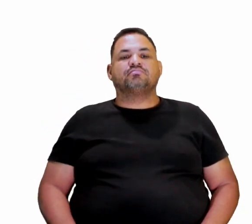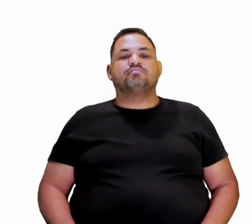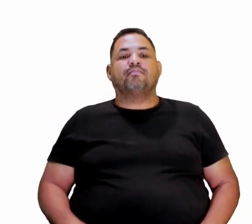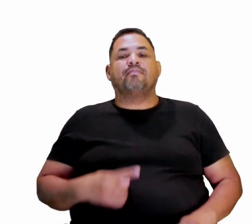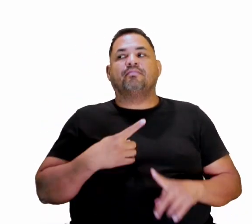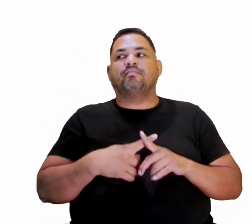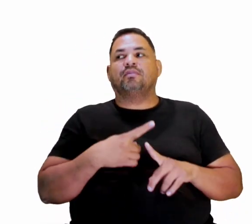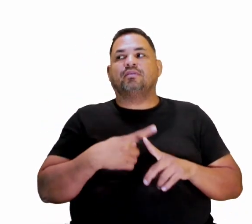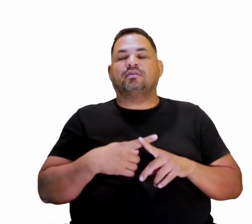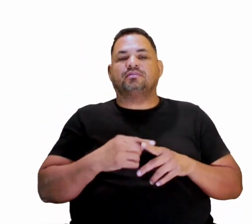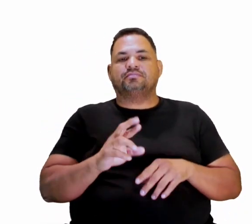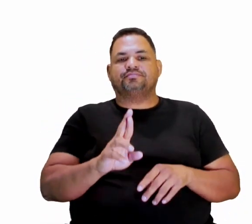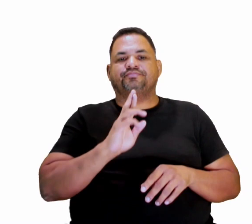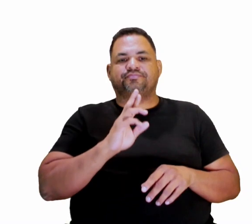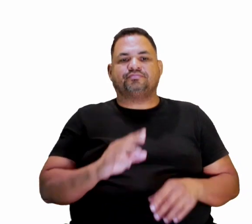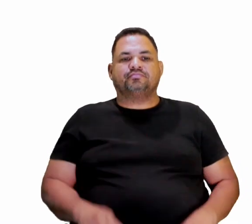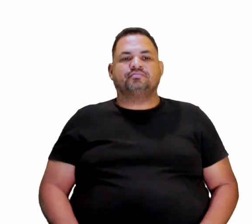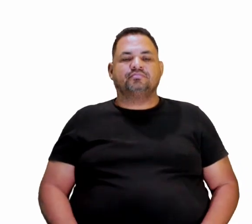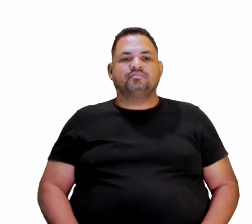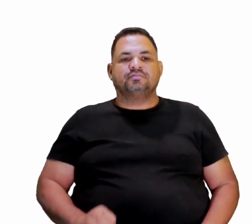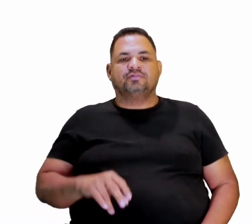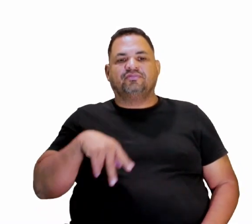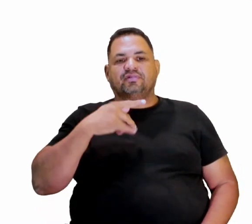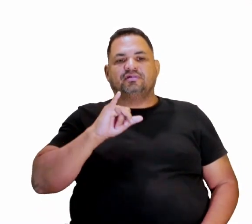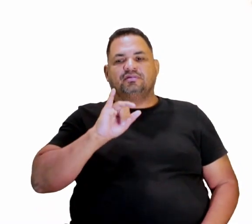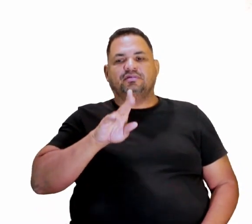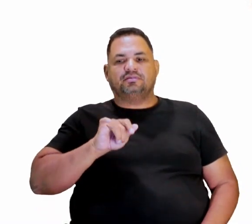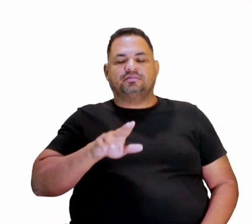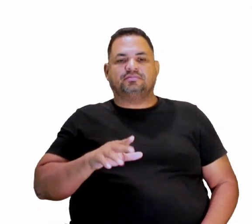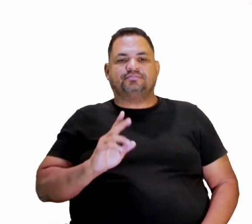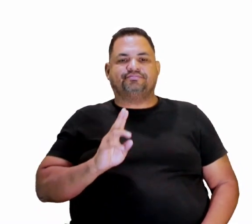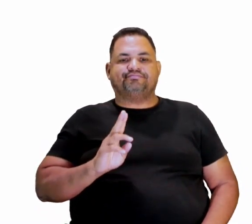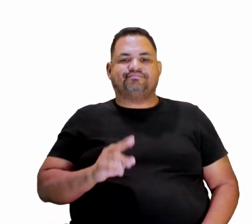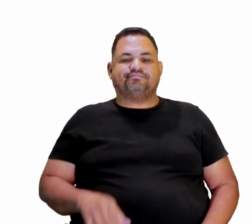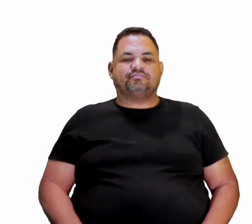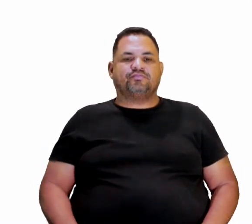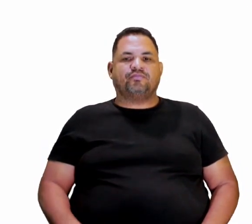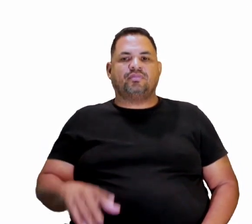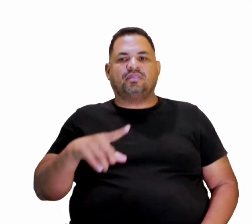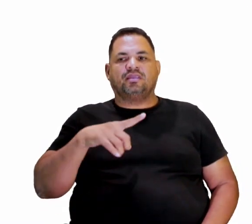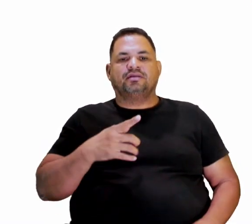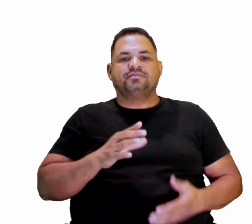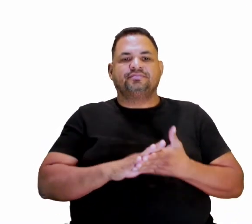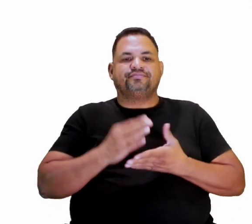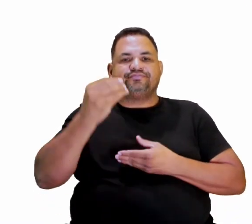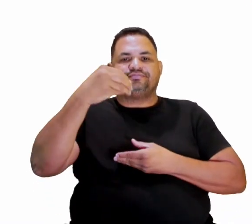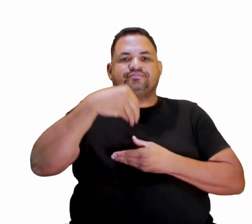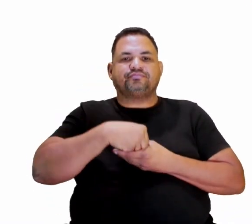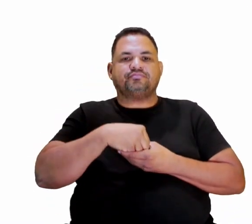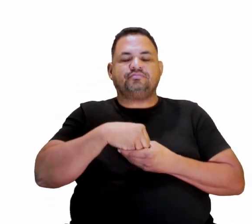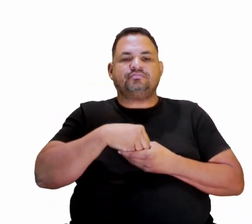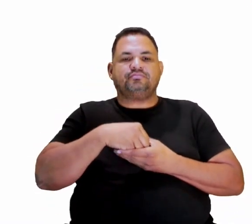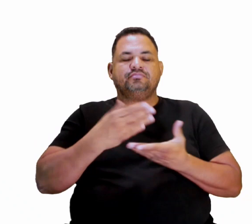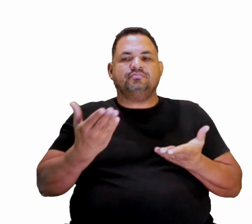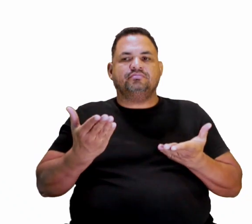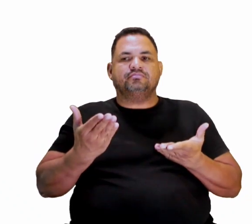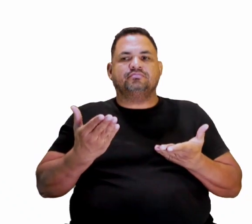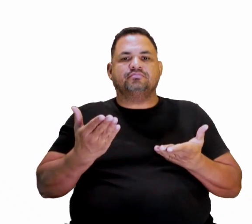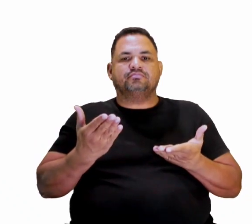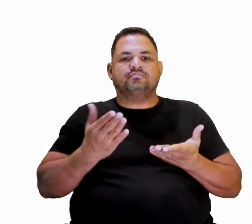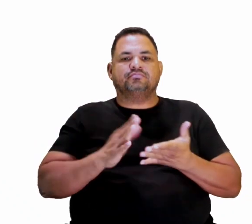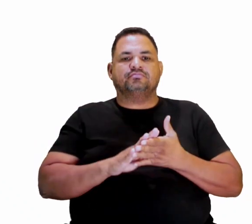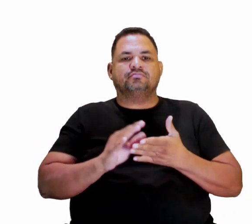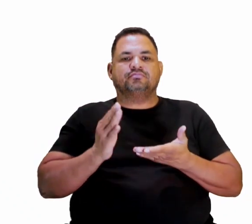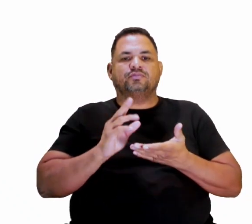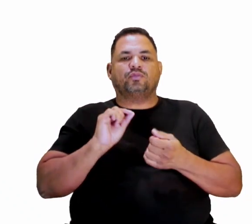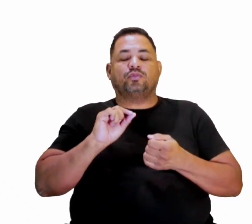gente? Porque eu estou falando aqui do ING, certo? Nem sempre o ING tem a ver com essa questão de uma ação